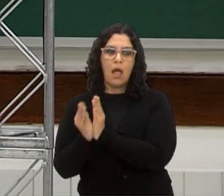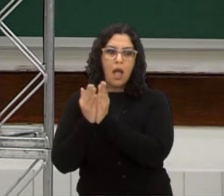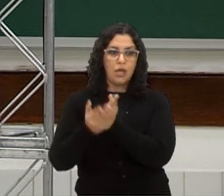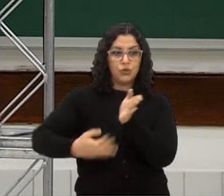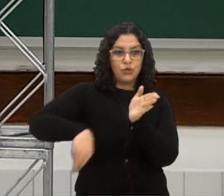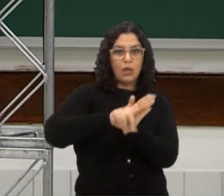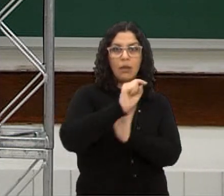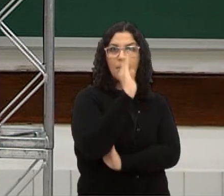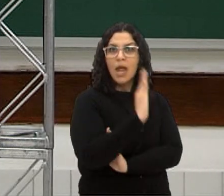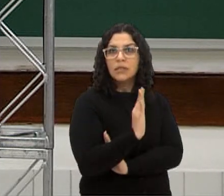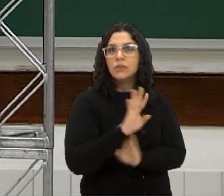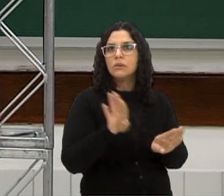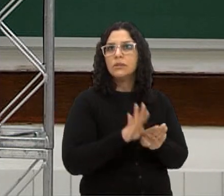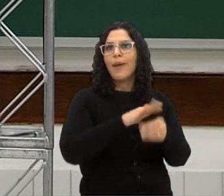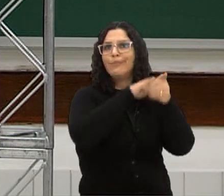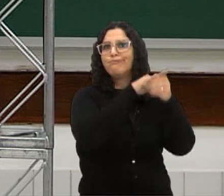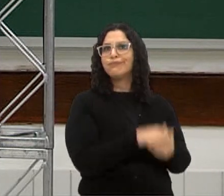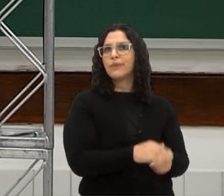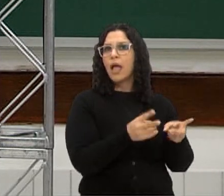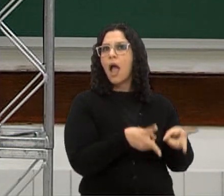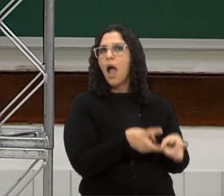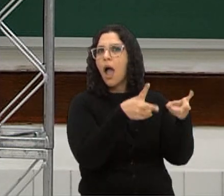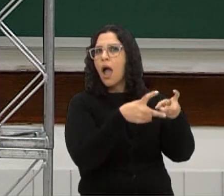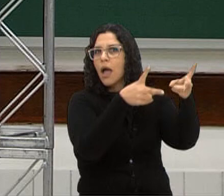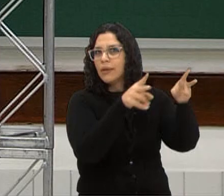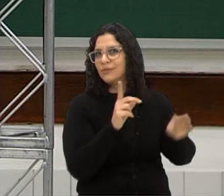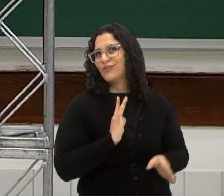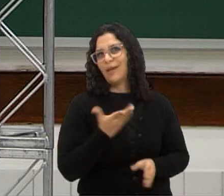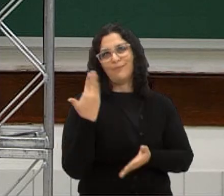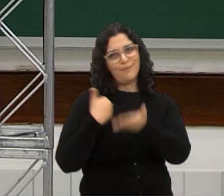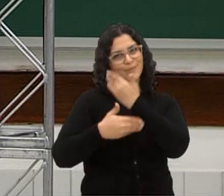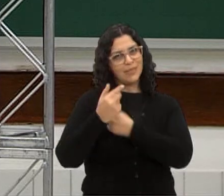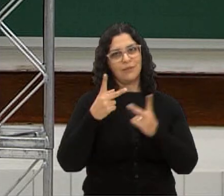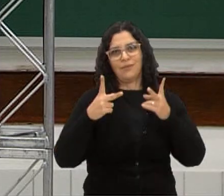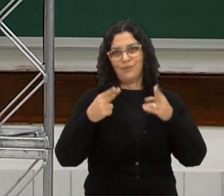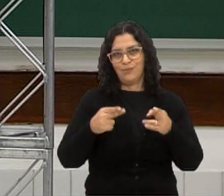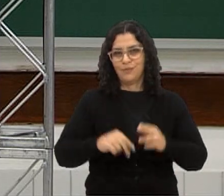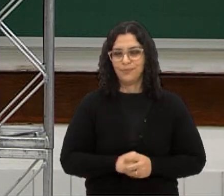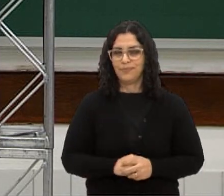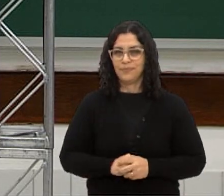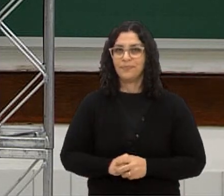inclusive a explorar como explorava na época da colonização. Ok?